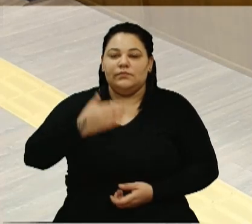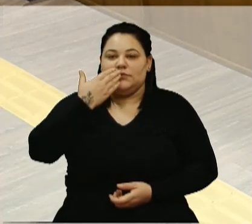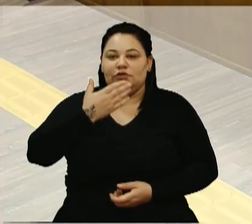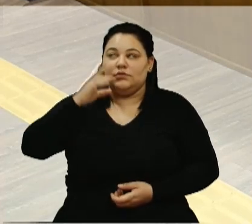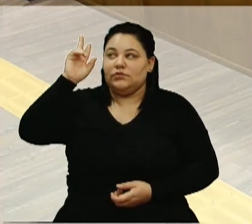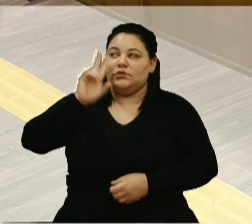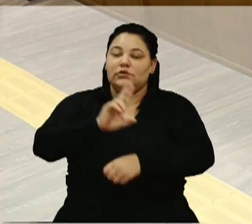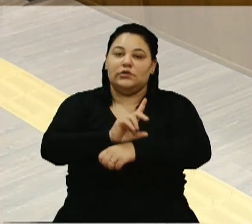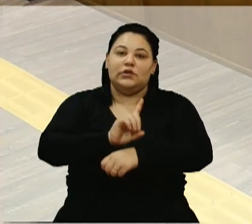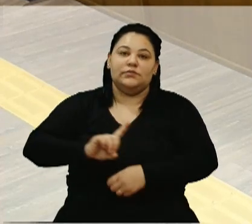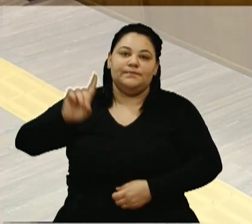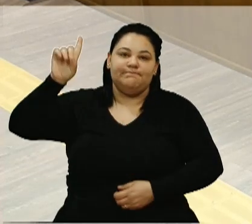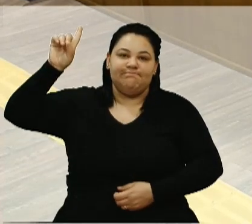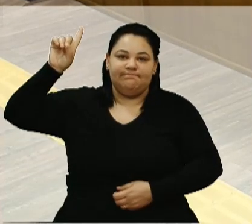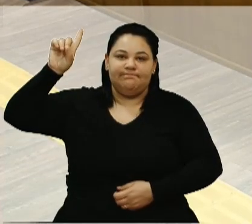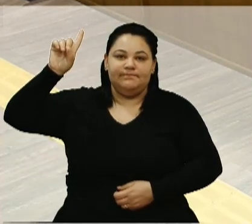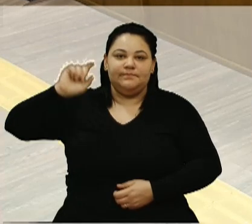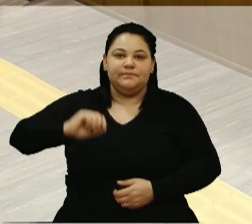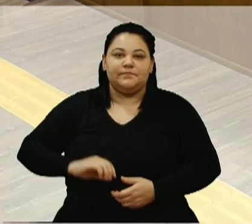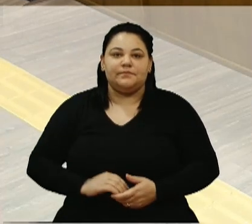Invocando a proteção de Deus,